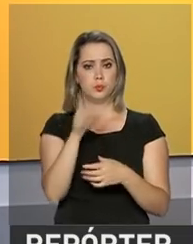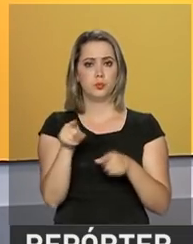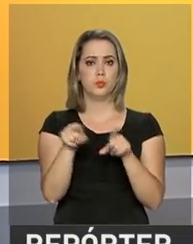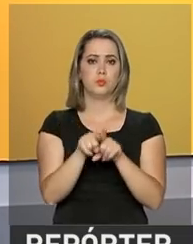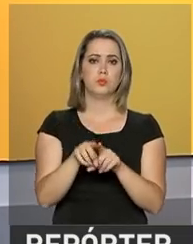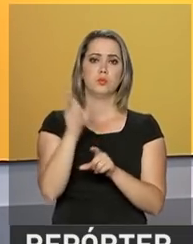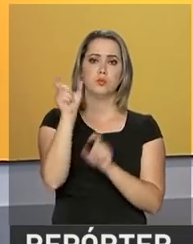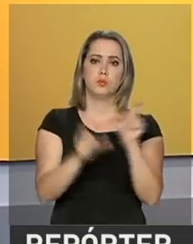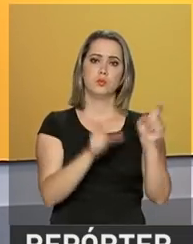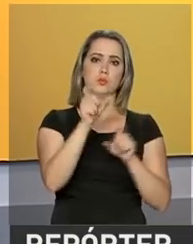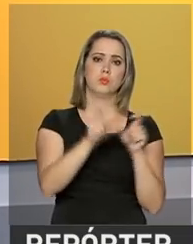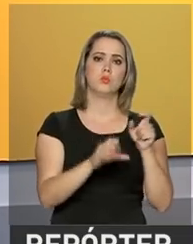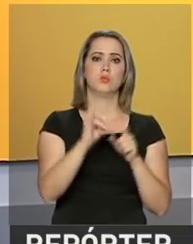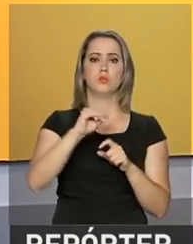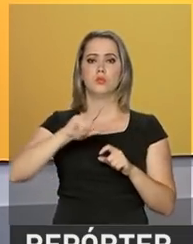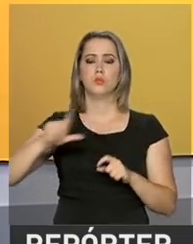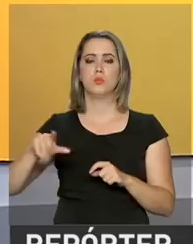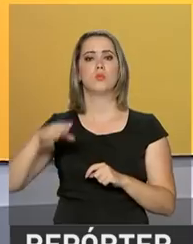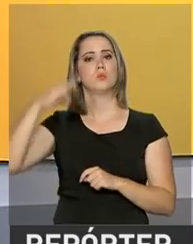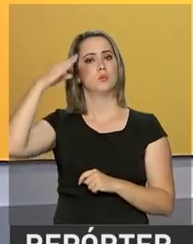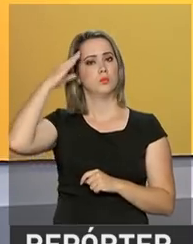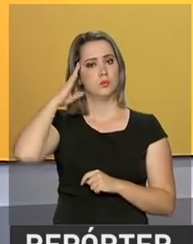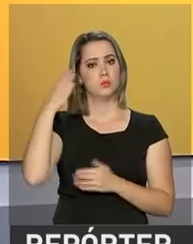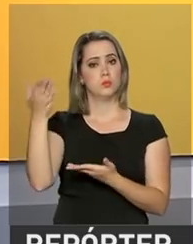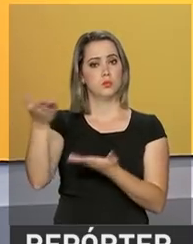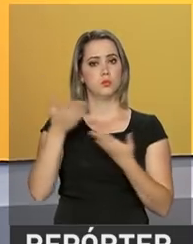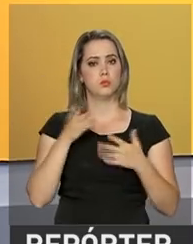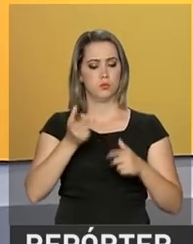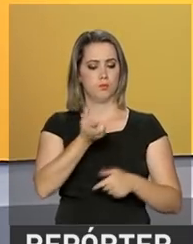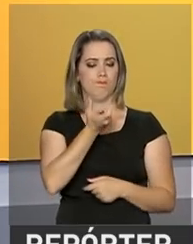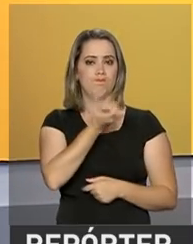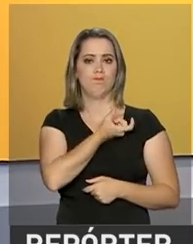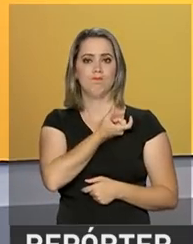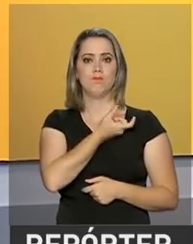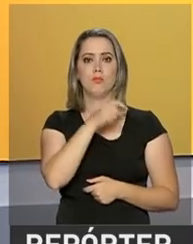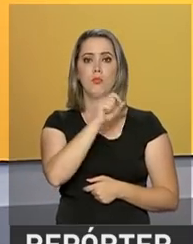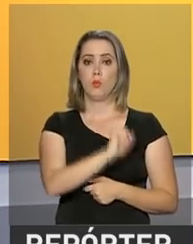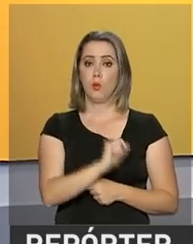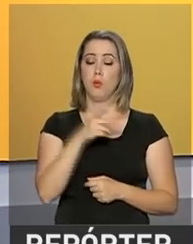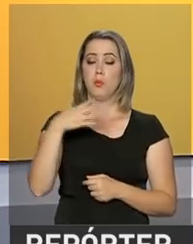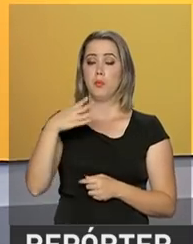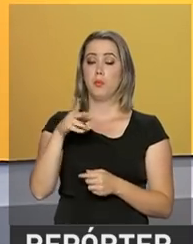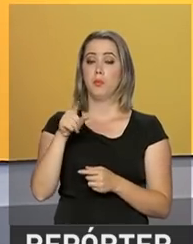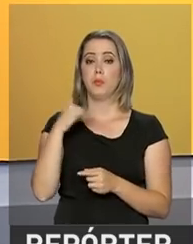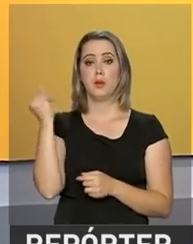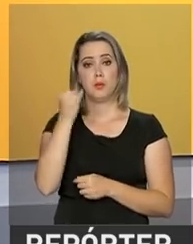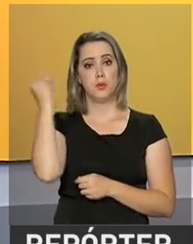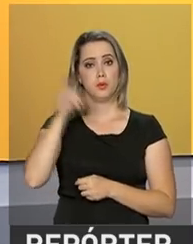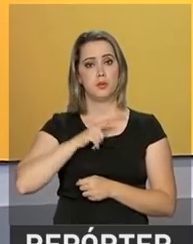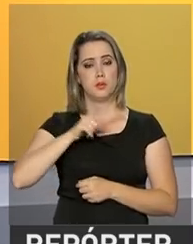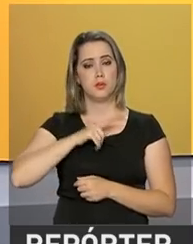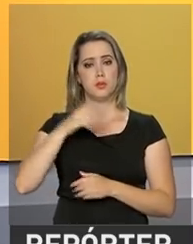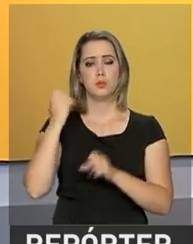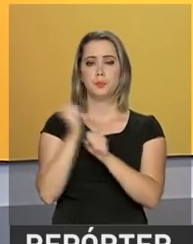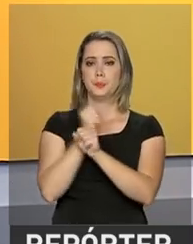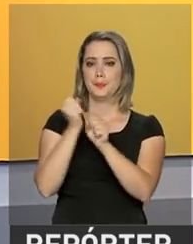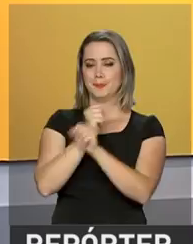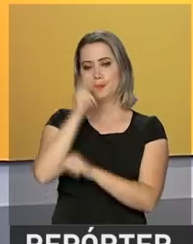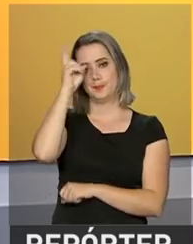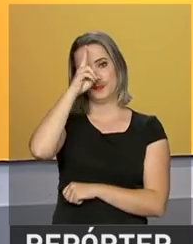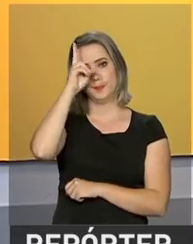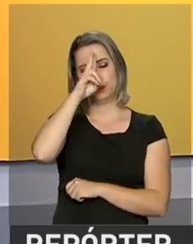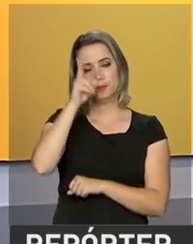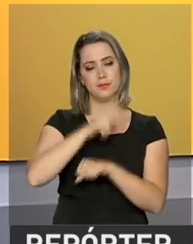e personalidades civis e militares receber uma condecoração pelo papel fundamental na construção